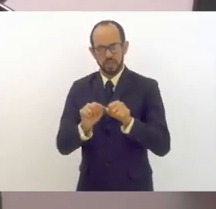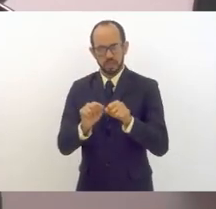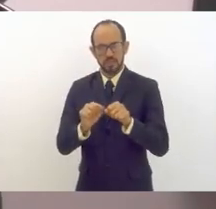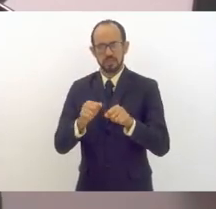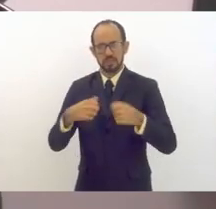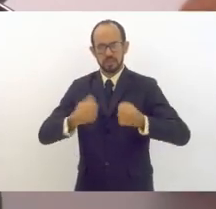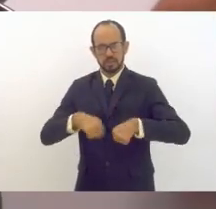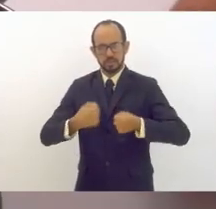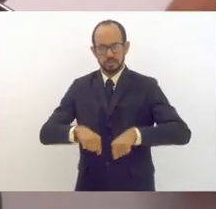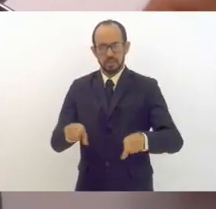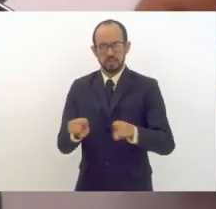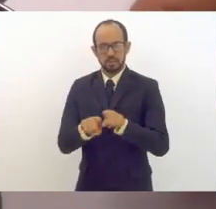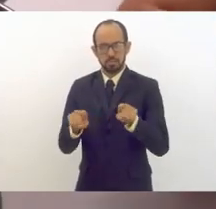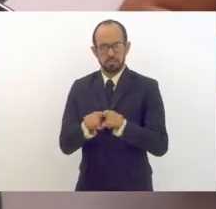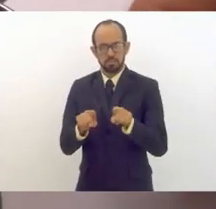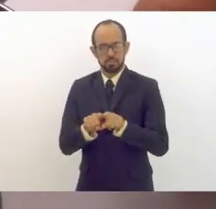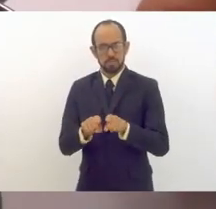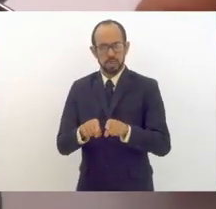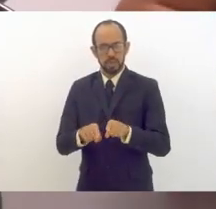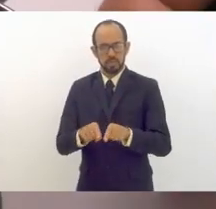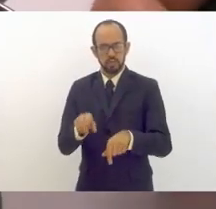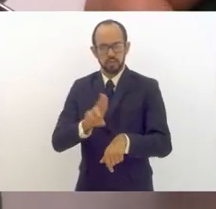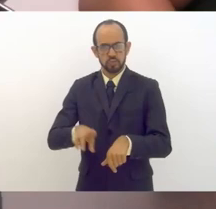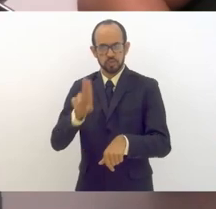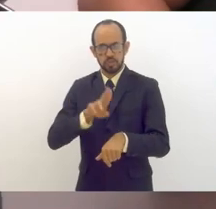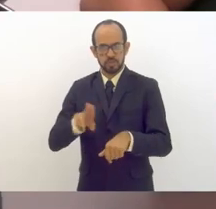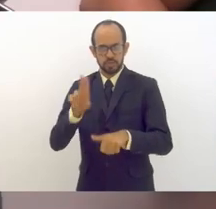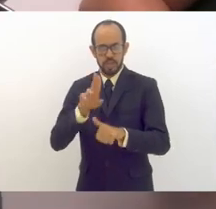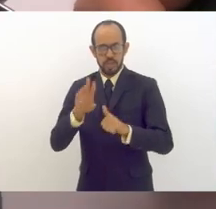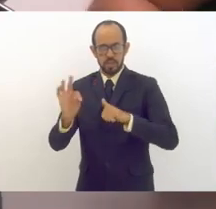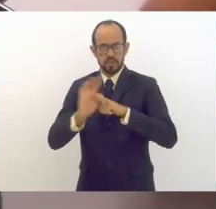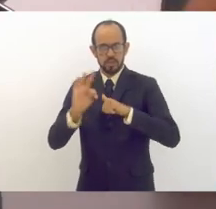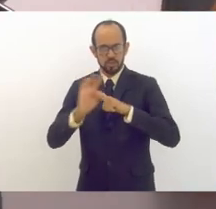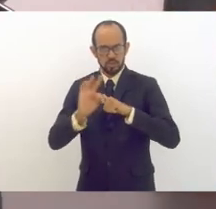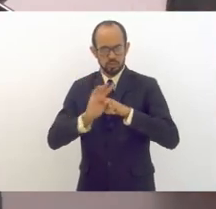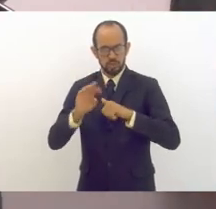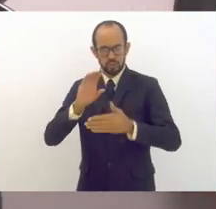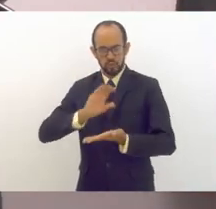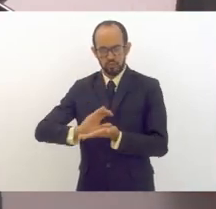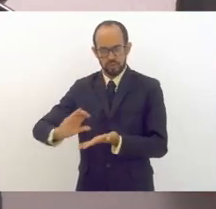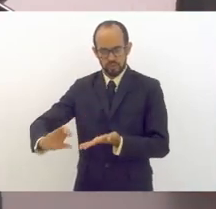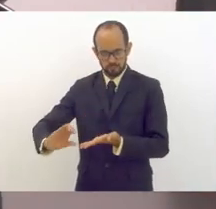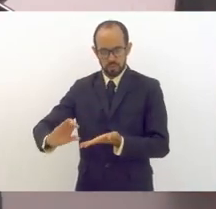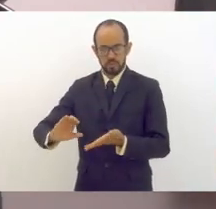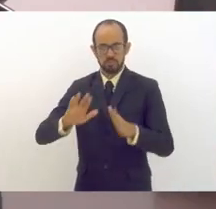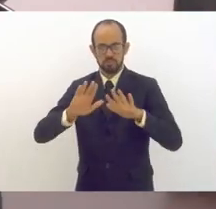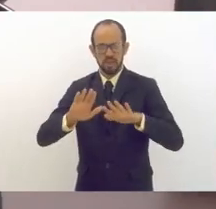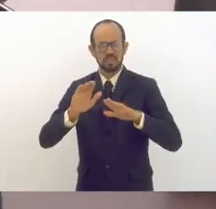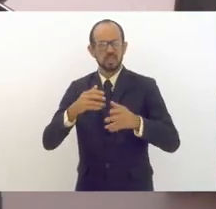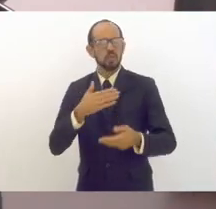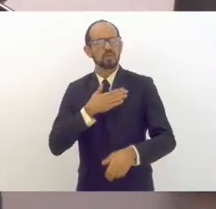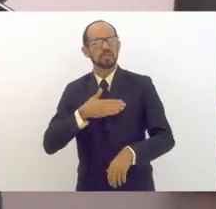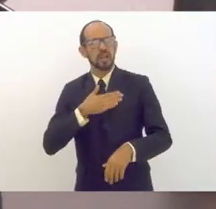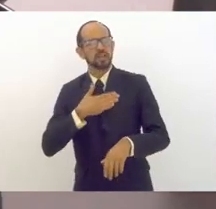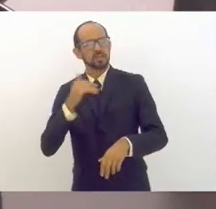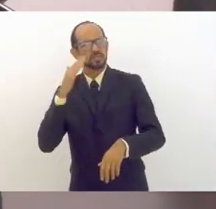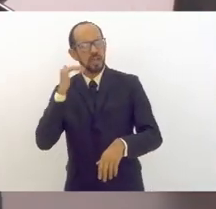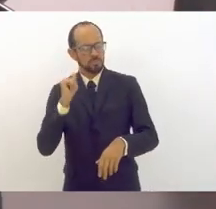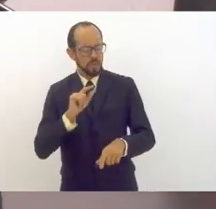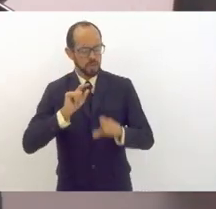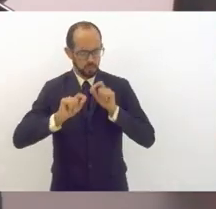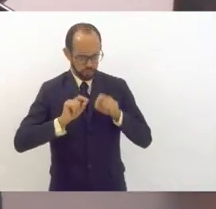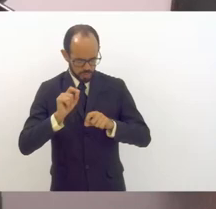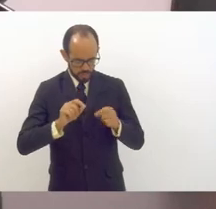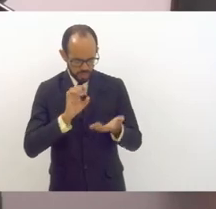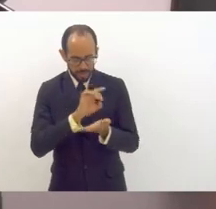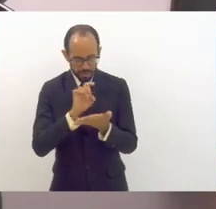necessidade de cada vez mais utilizar recursos tecnológicos de investimento nessa área. Mas eu queria saber, e lógico, sabendo que cada escola